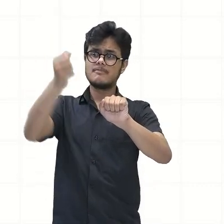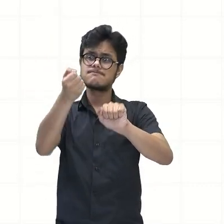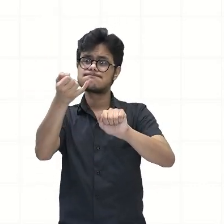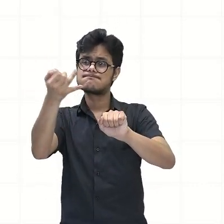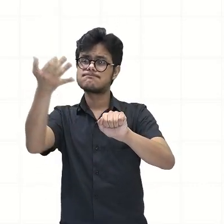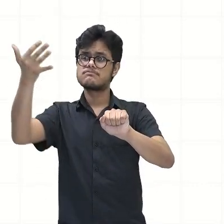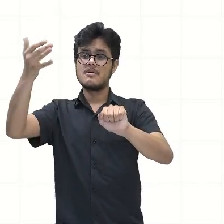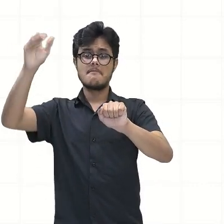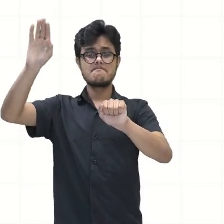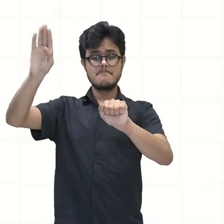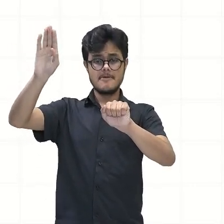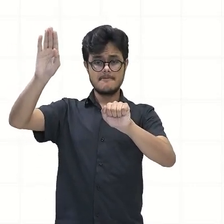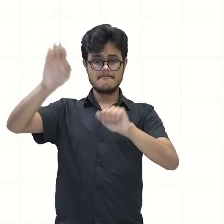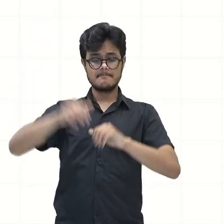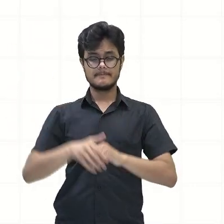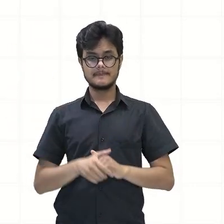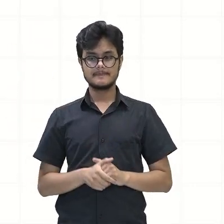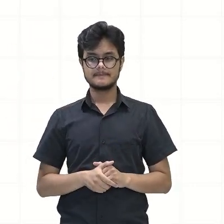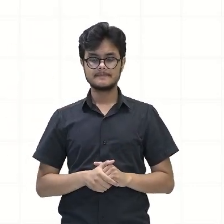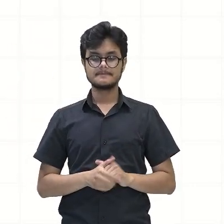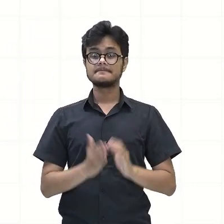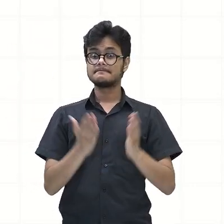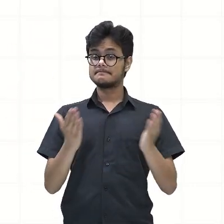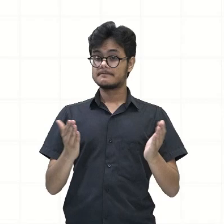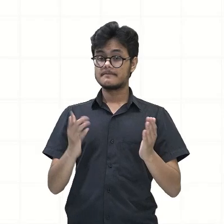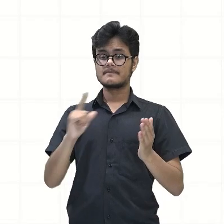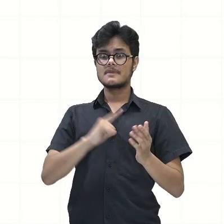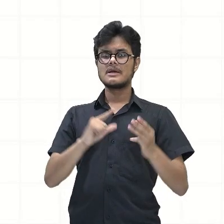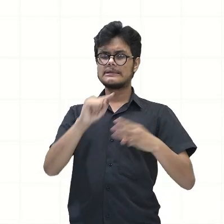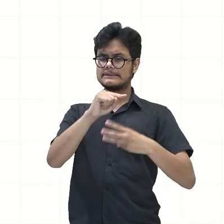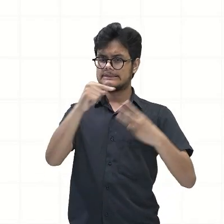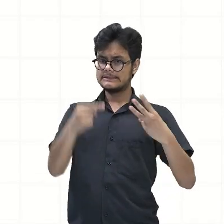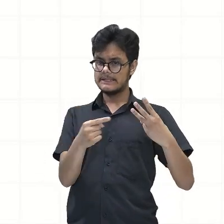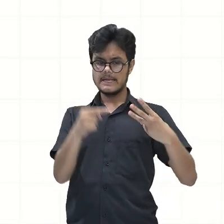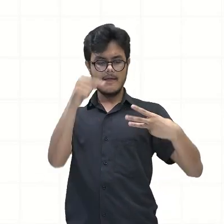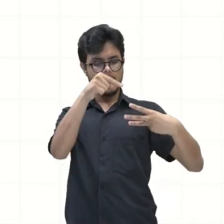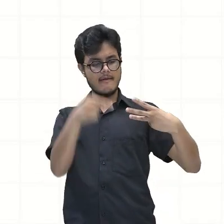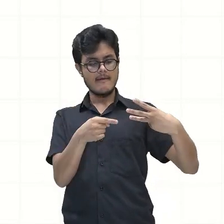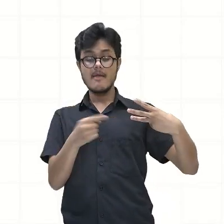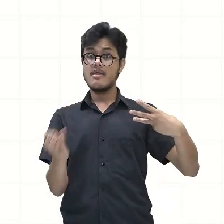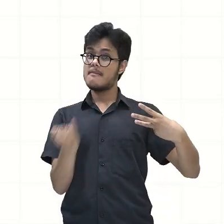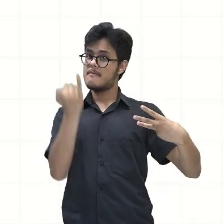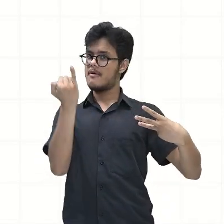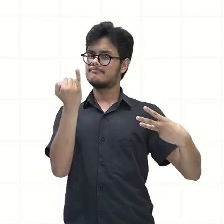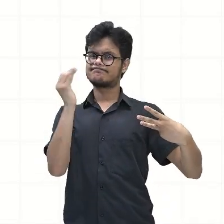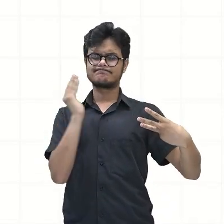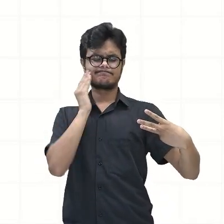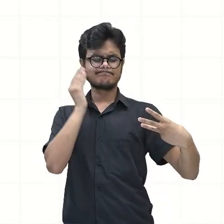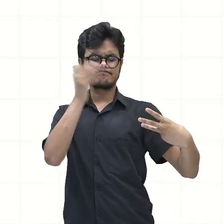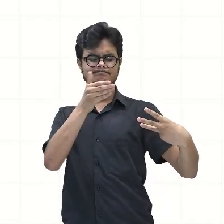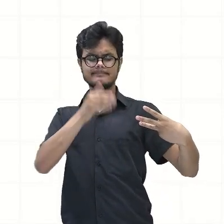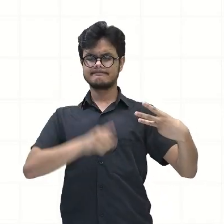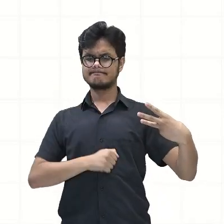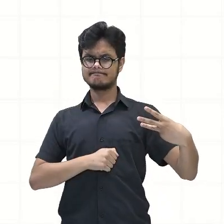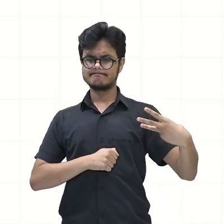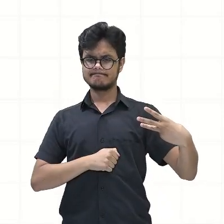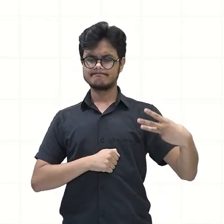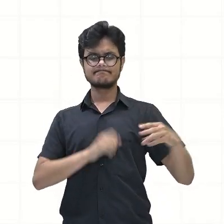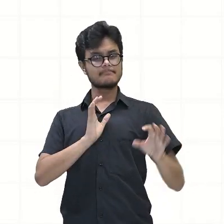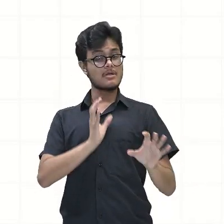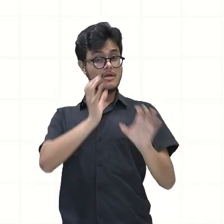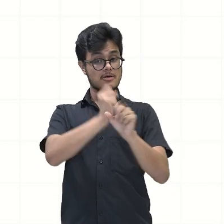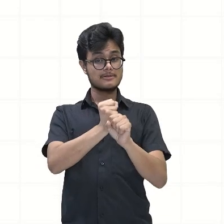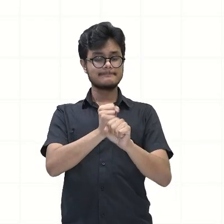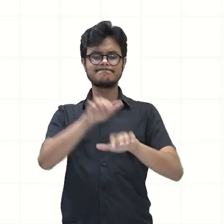esses dois pontos. Aí a gente tem 3 situações, né? Se a gente quiser calcular essa distância,